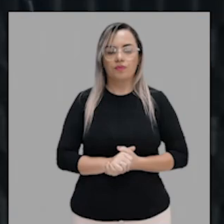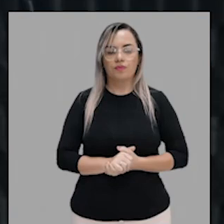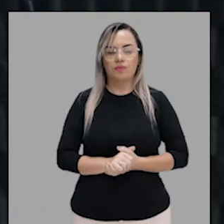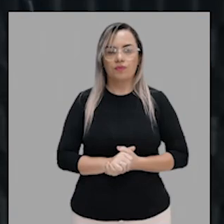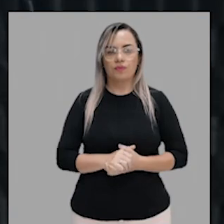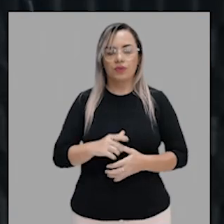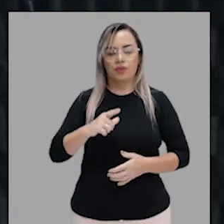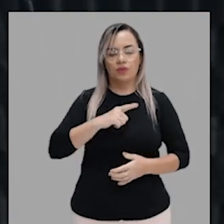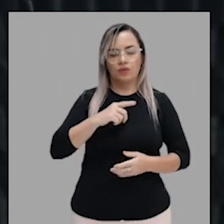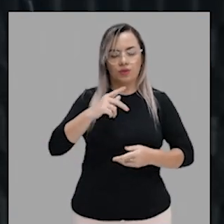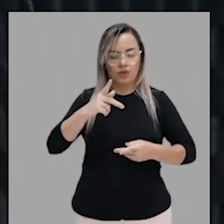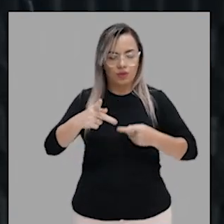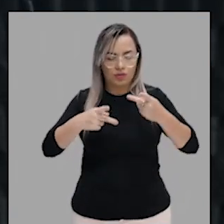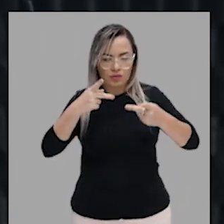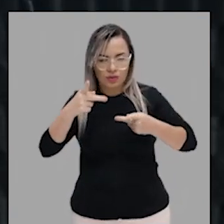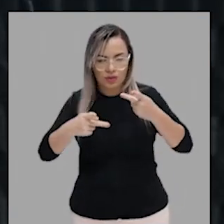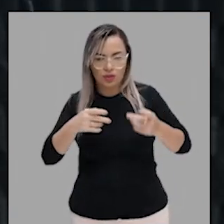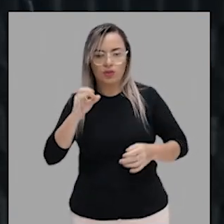certo?